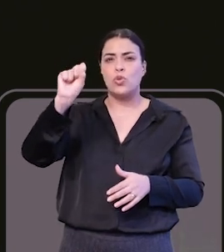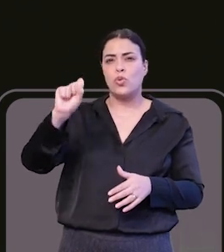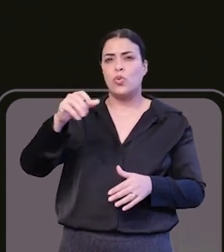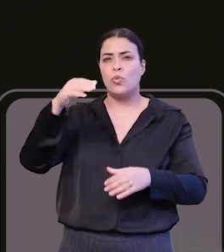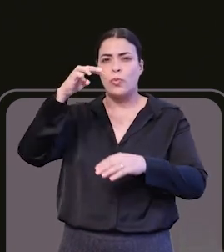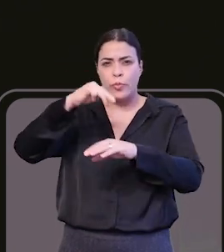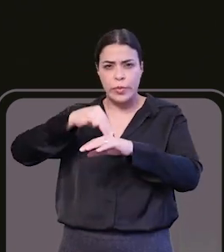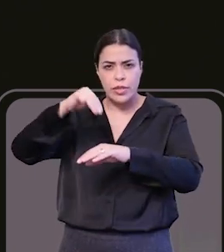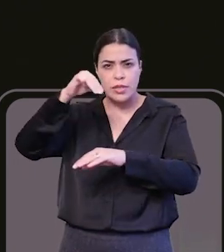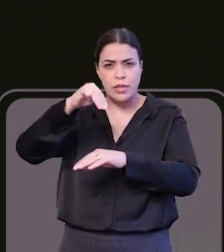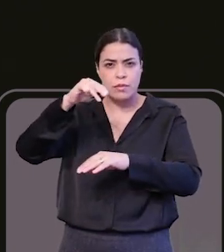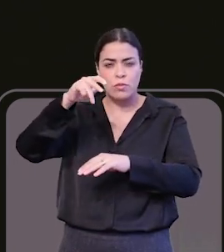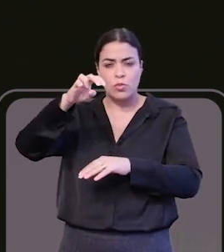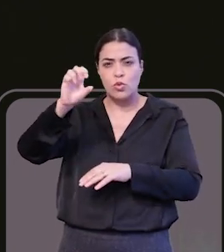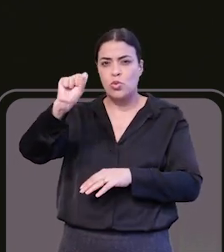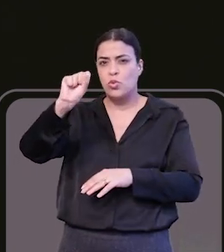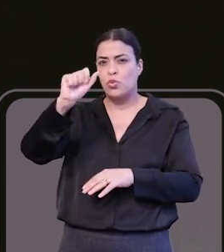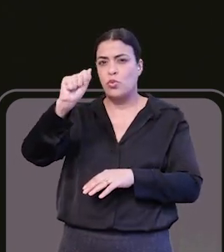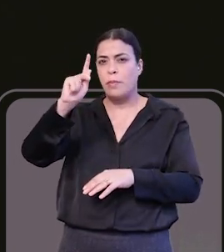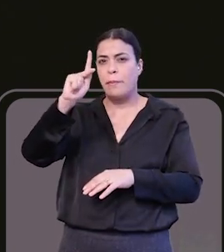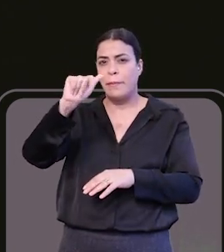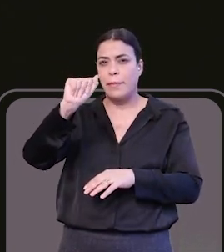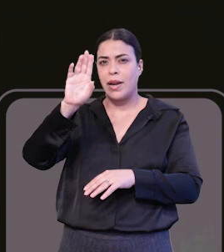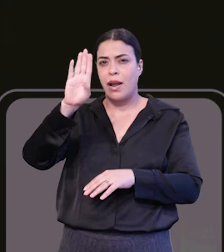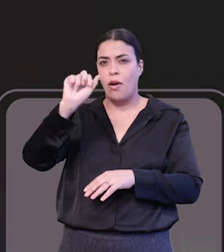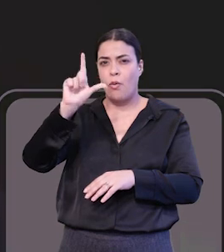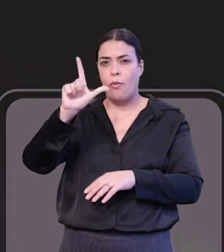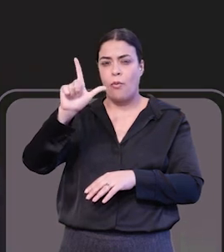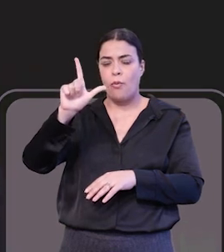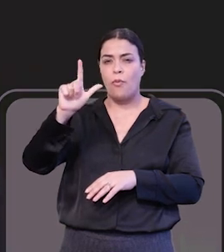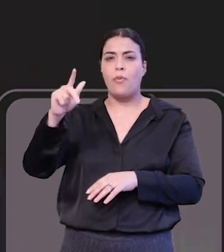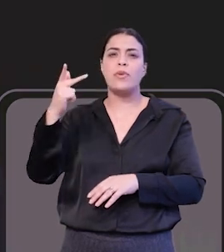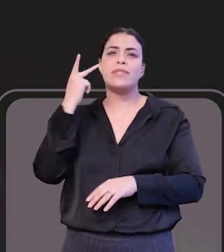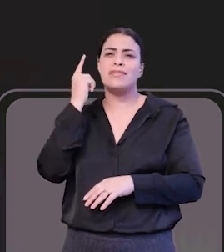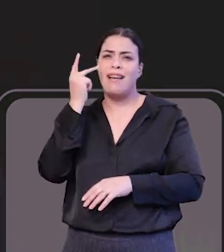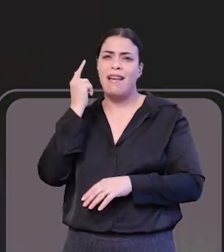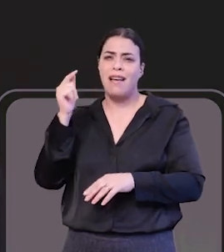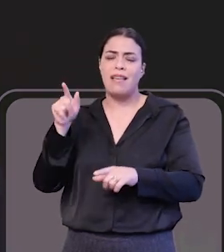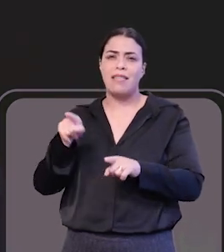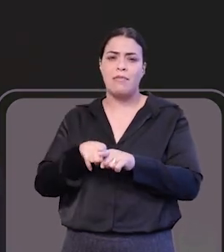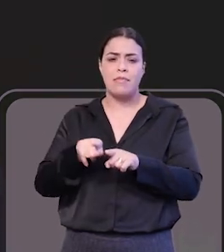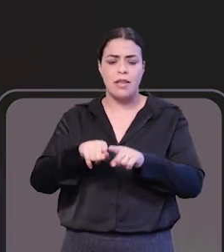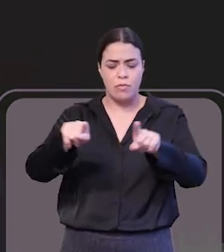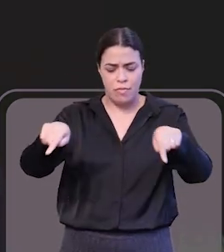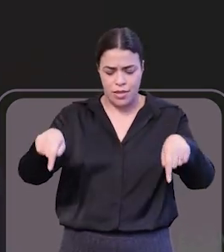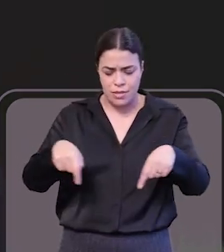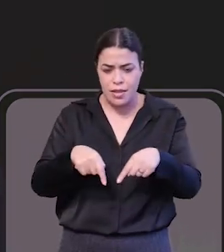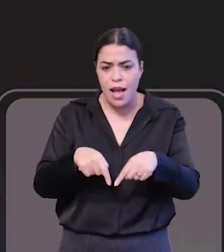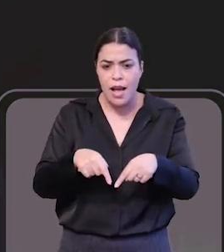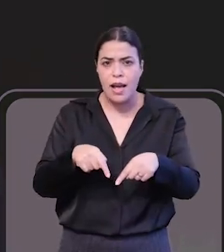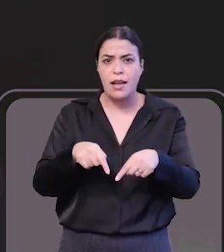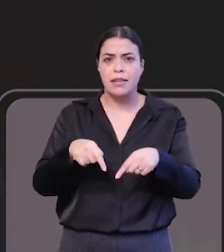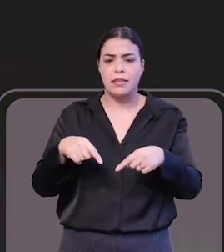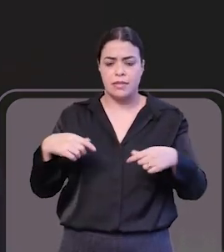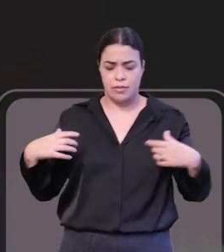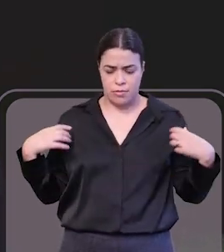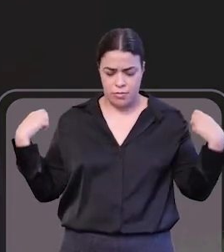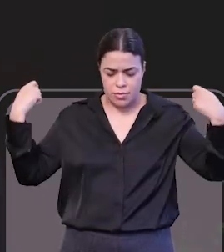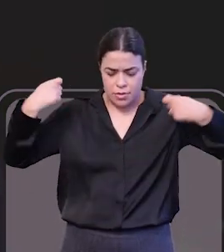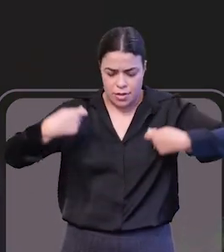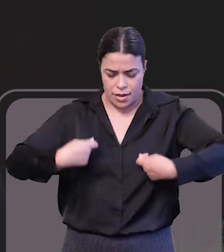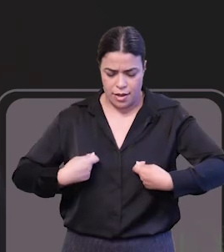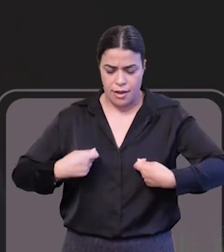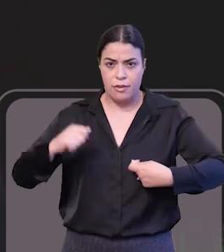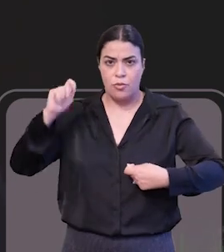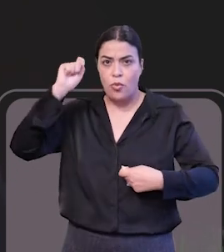do município de Sobral do Estado do Ceará eu estou aqui com nesta sala com